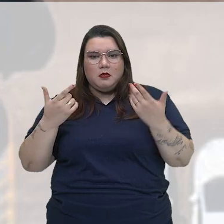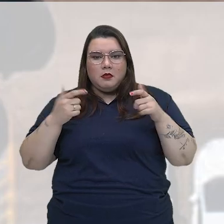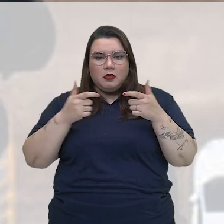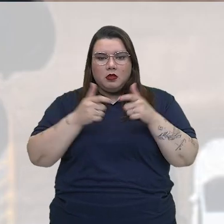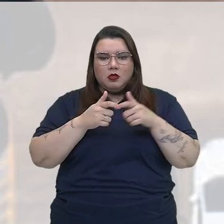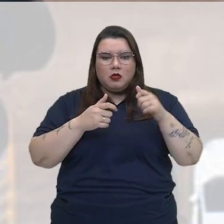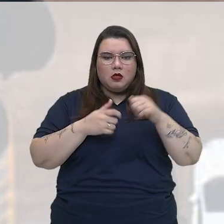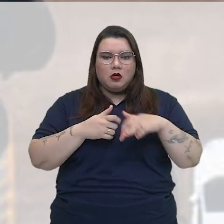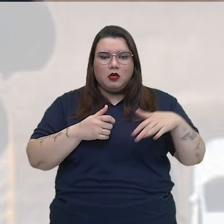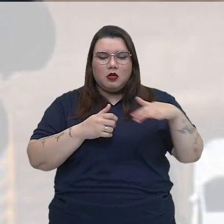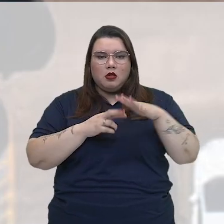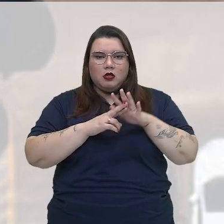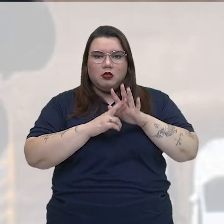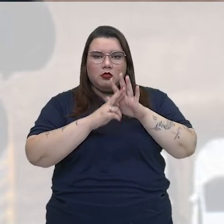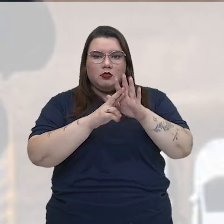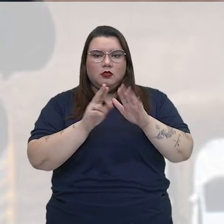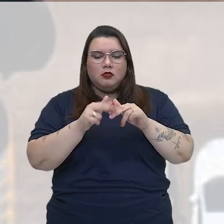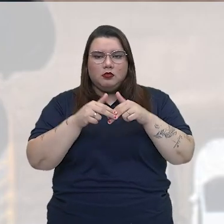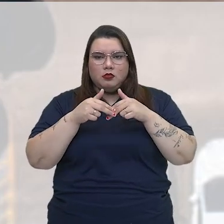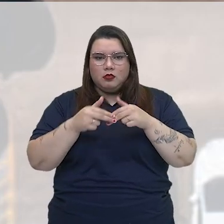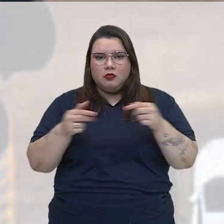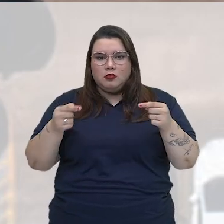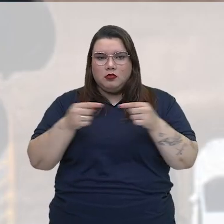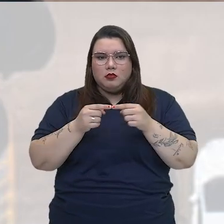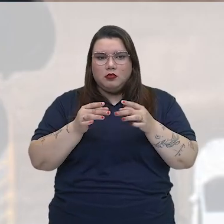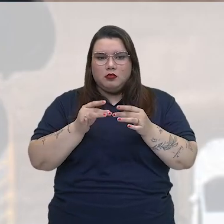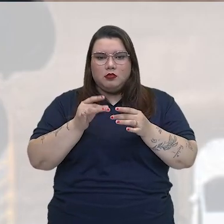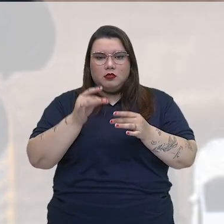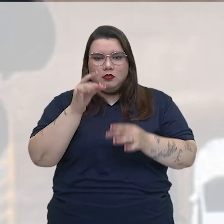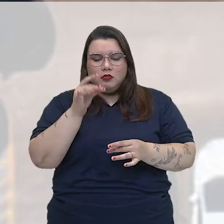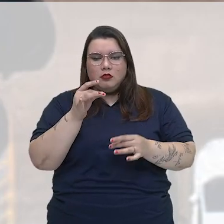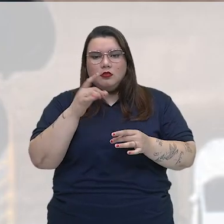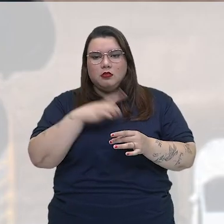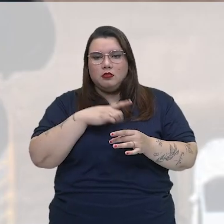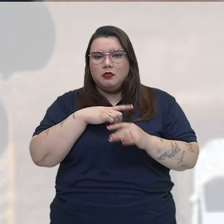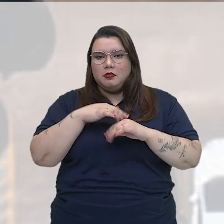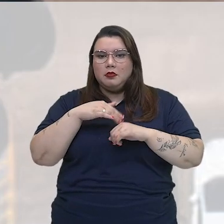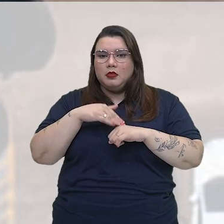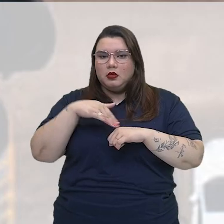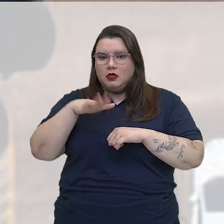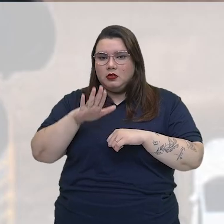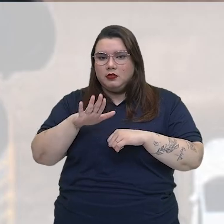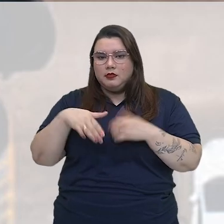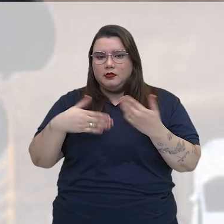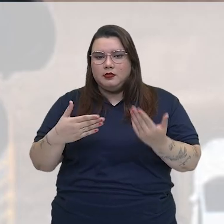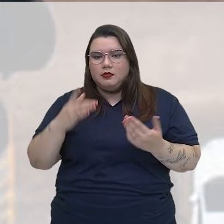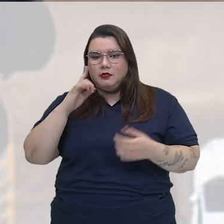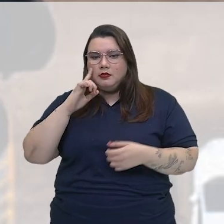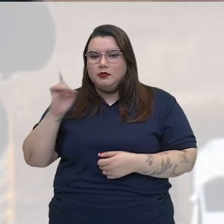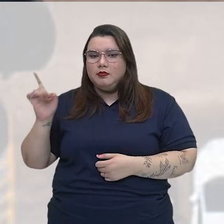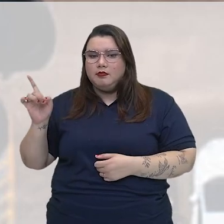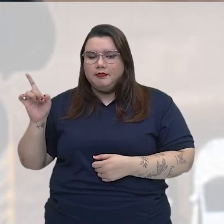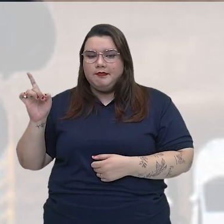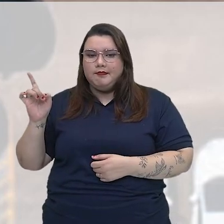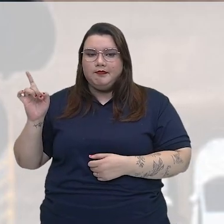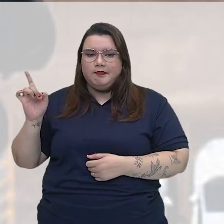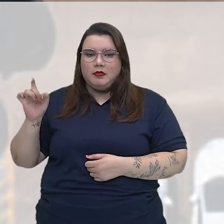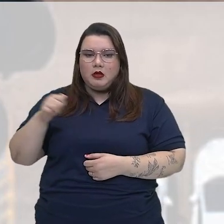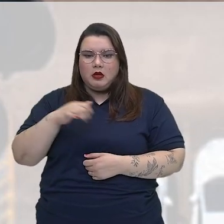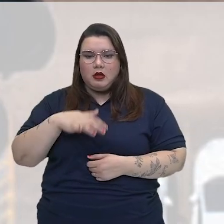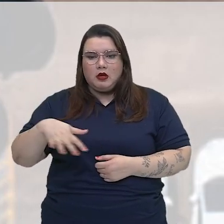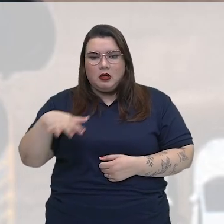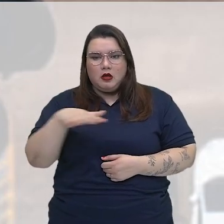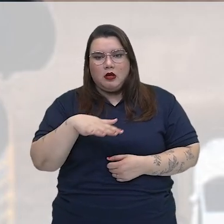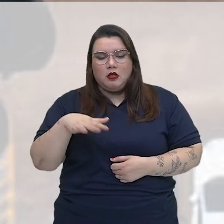área representada. Por isso, o nível de detalhes é maior. Então, olha só, é uma área pequena que vocês